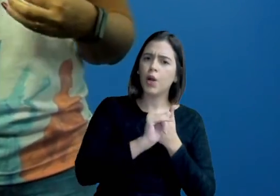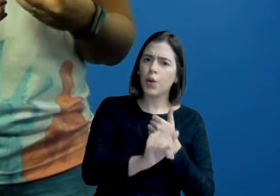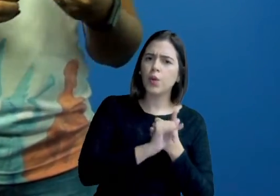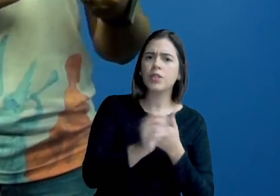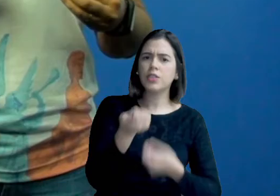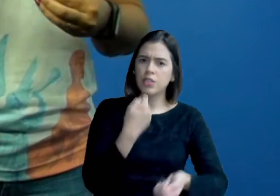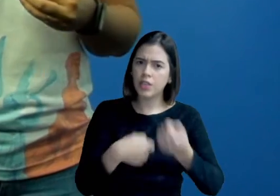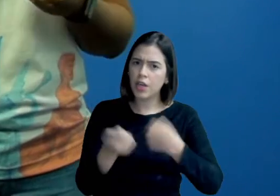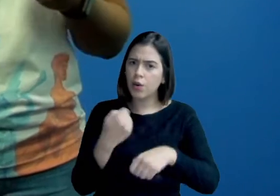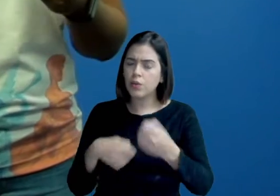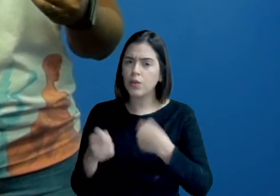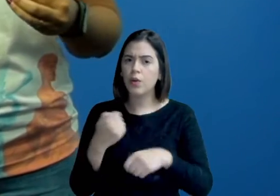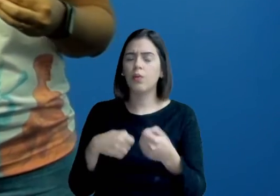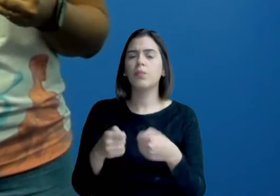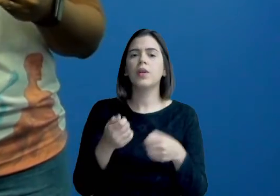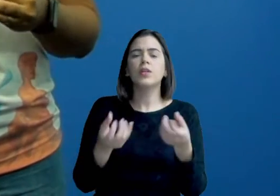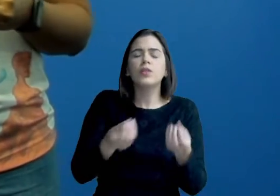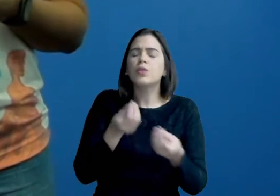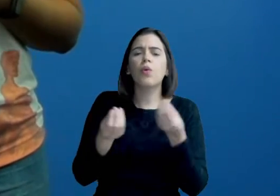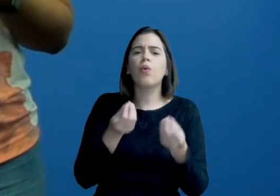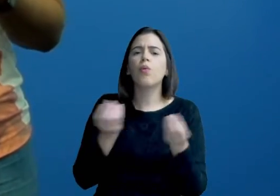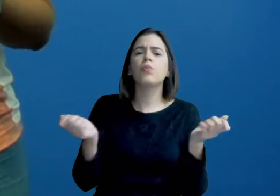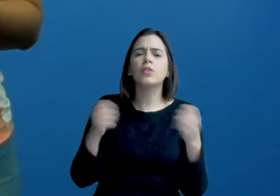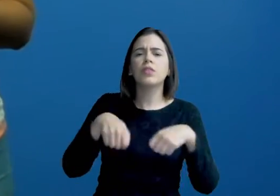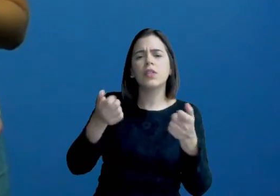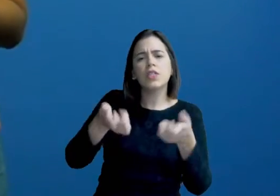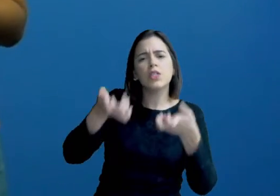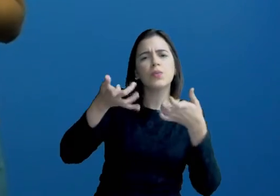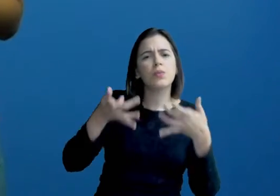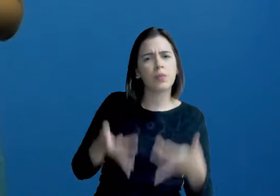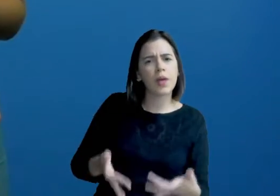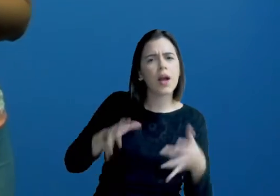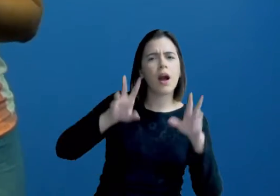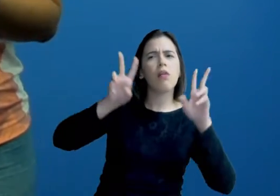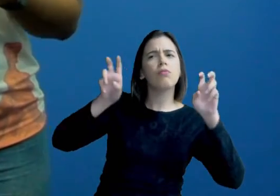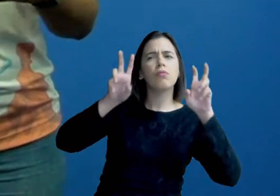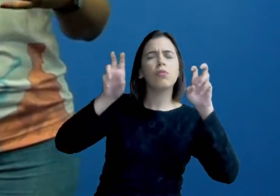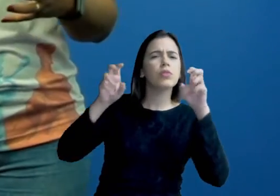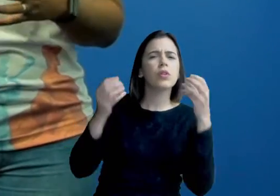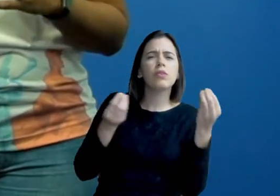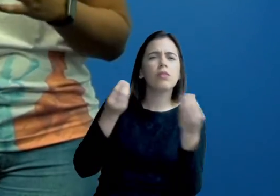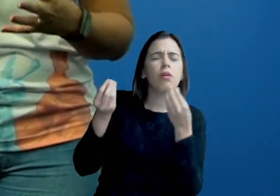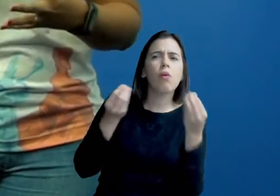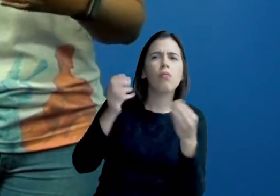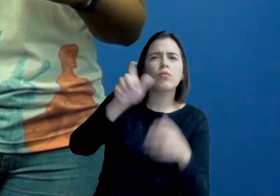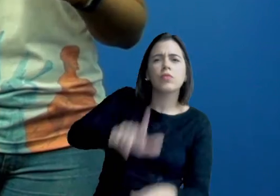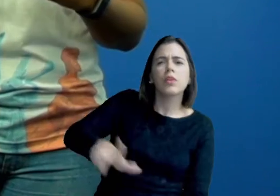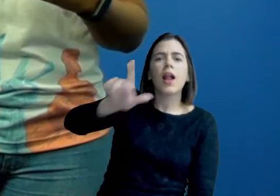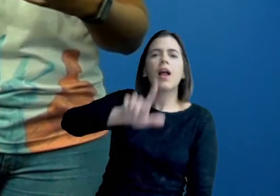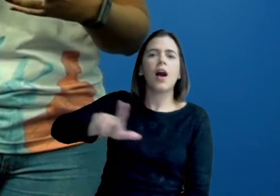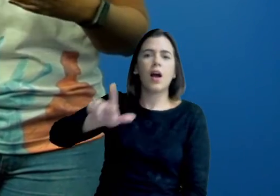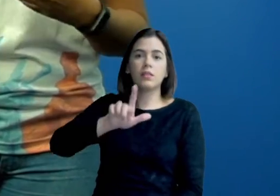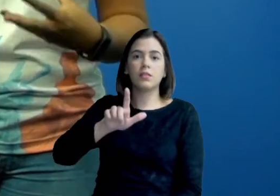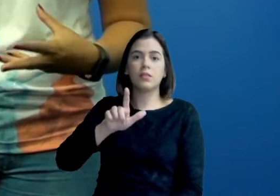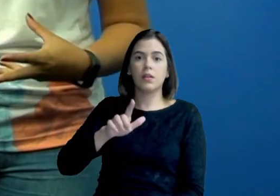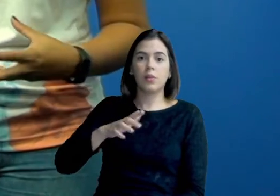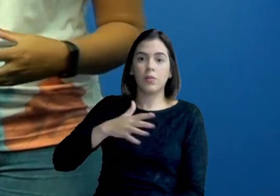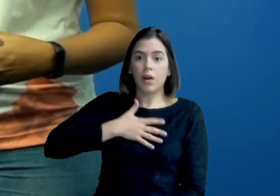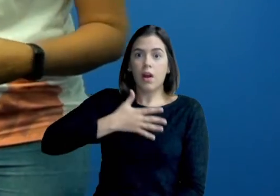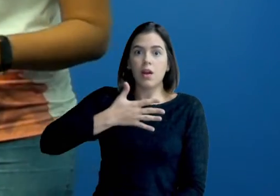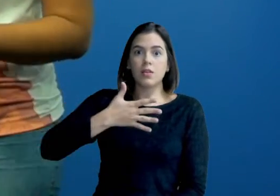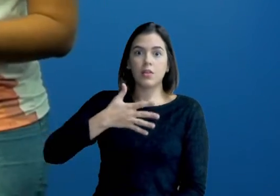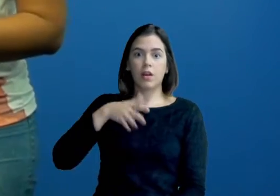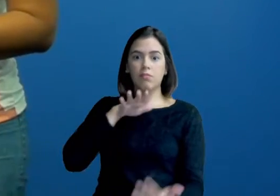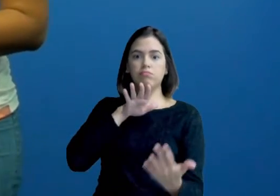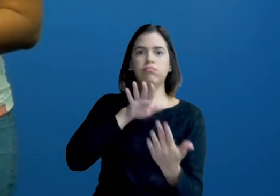economia, certo? São sempre modos da gente falar de algum assunto de uma forma, vamos dizer assim, mais literária, menos